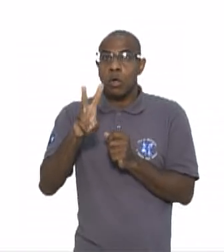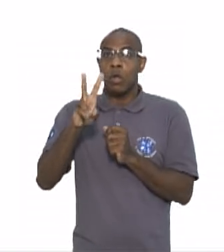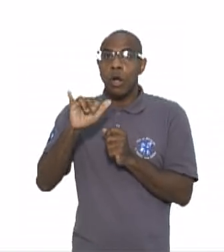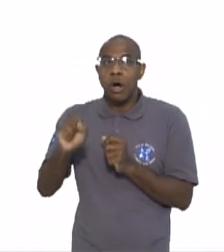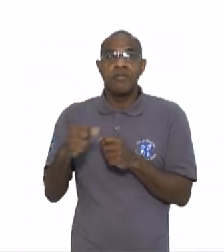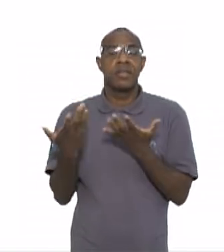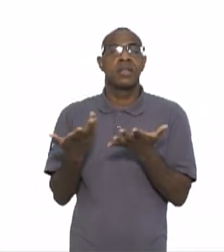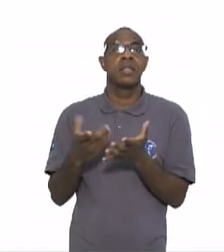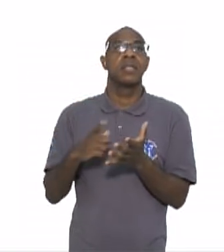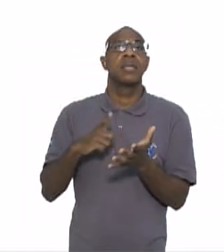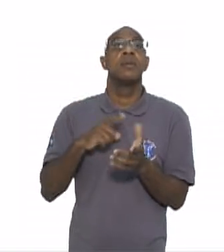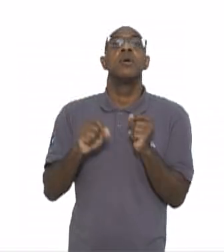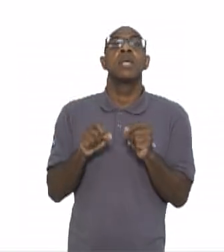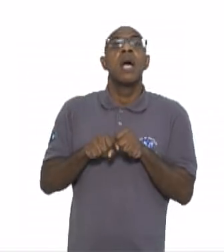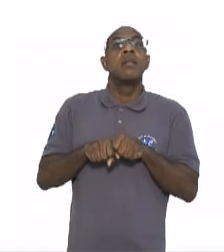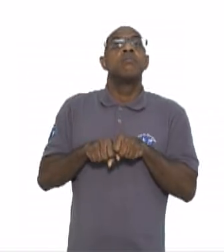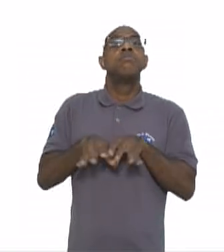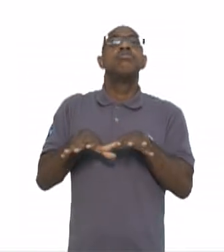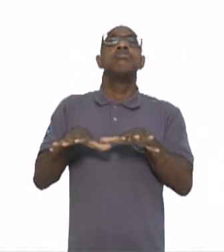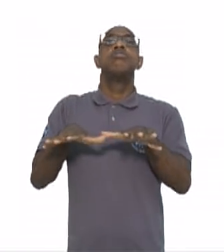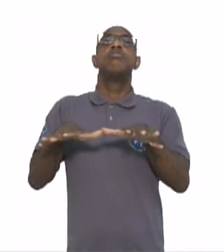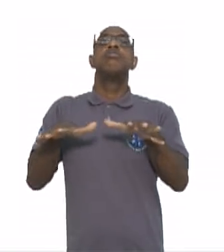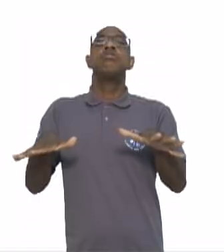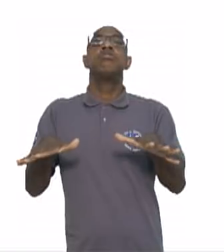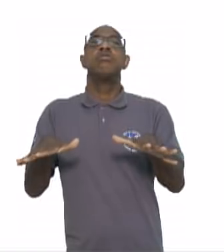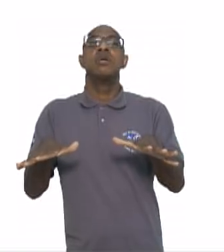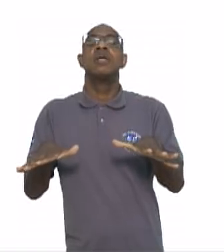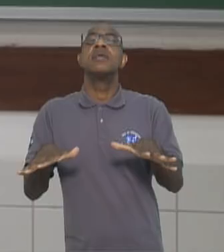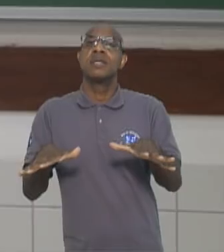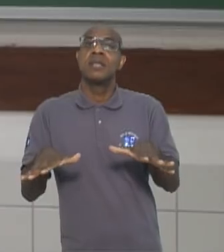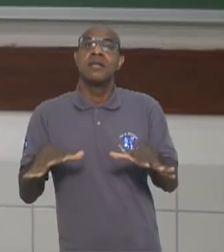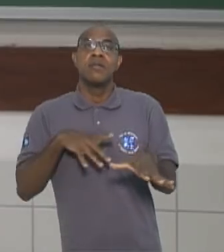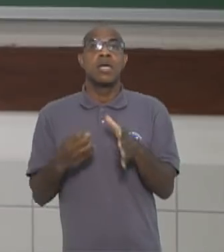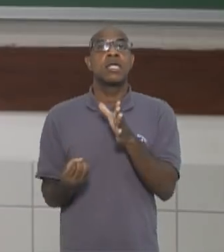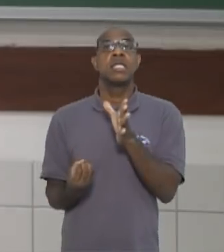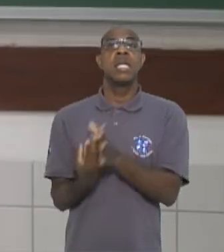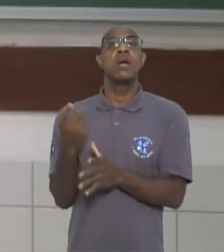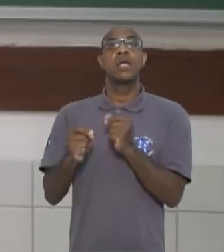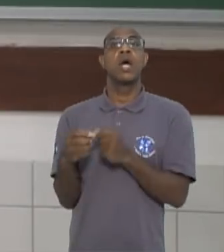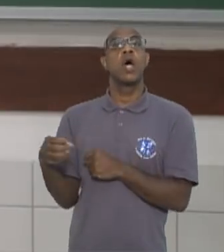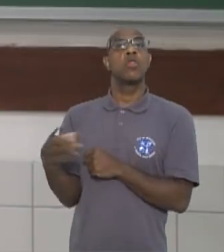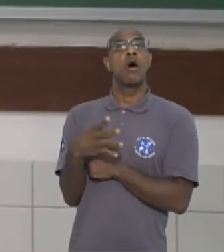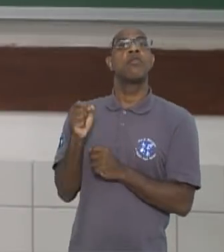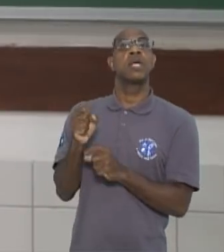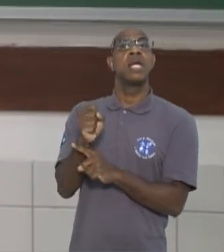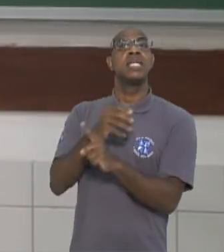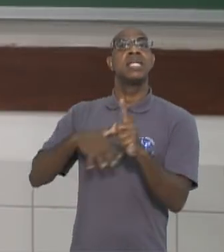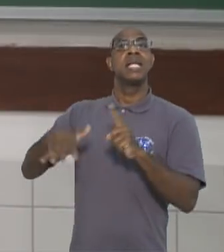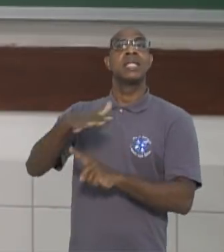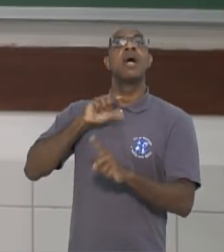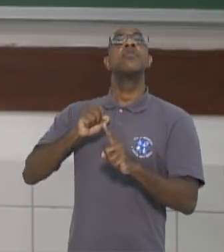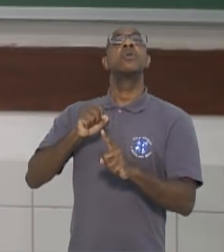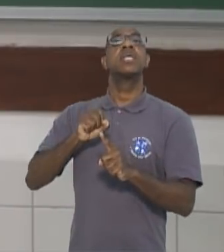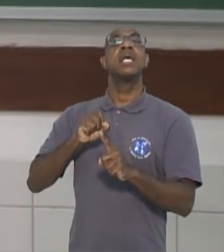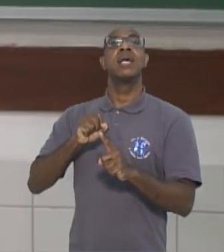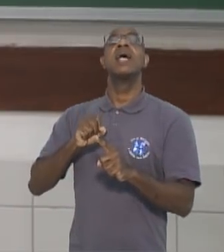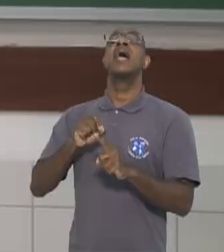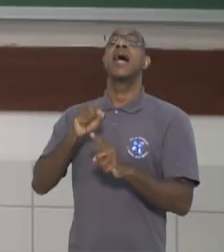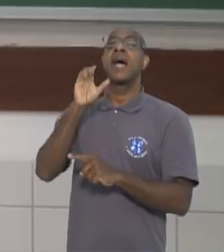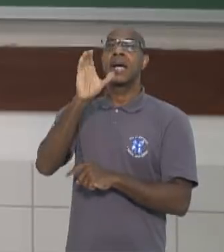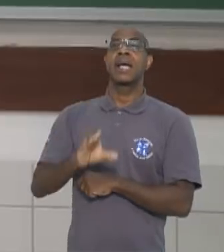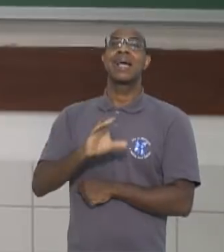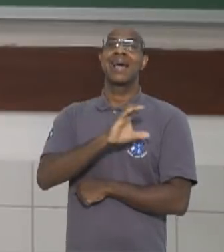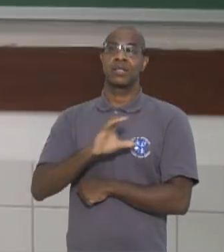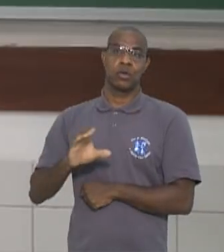da igreja dará vários parâmetros para a nova sociedade, que vai ser uma sociedade extremamente religiosa, como eu falei para vocês. A